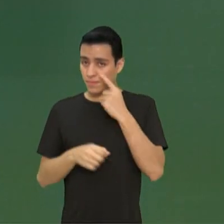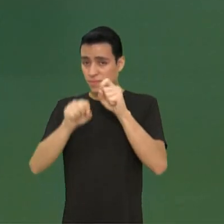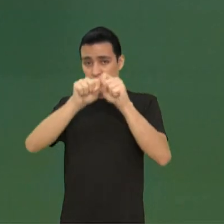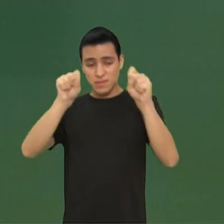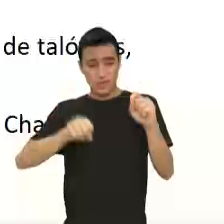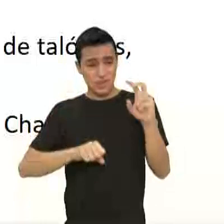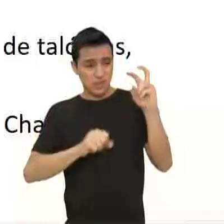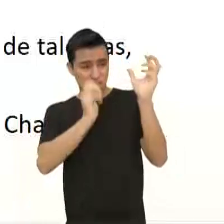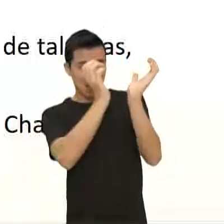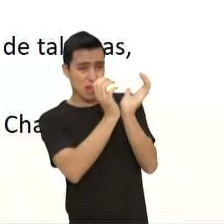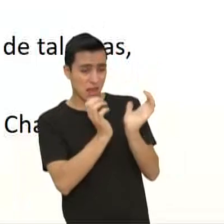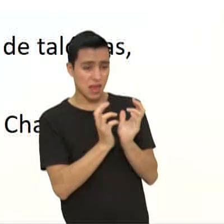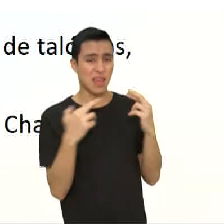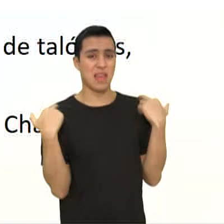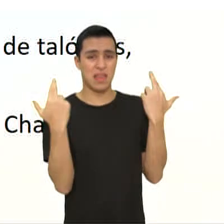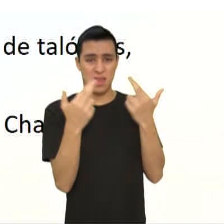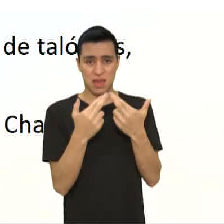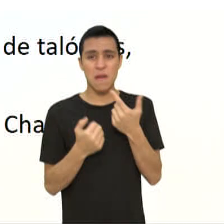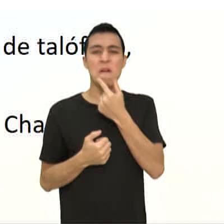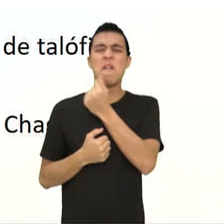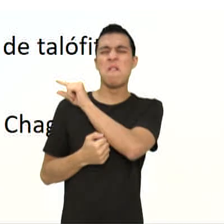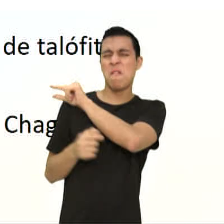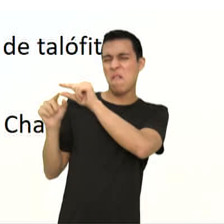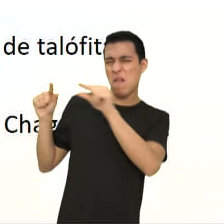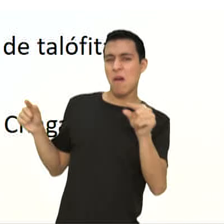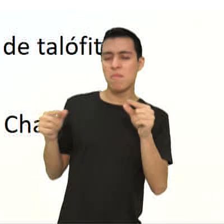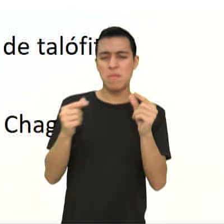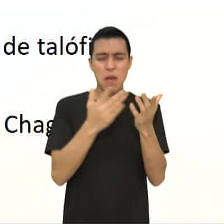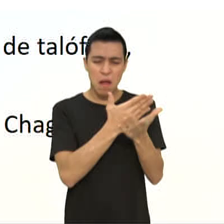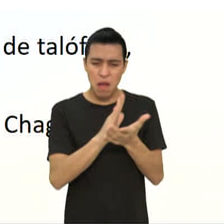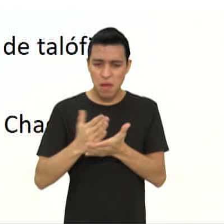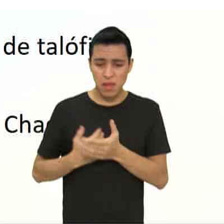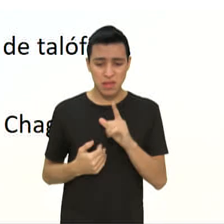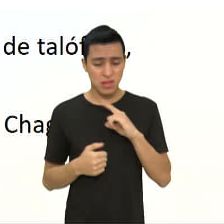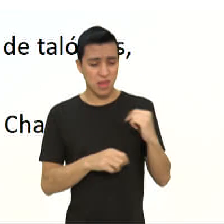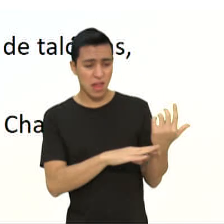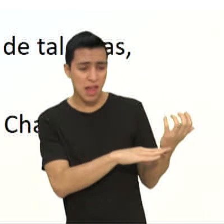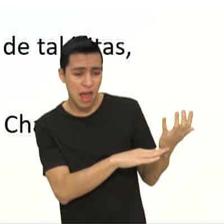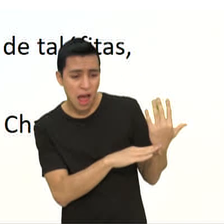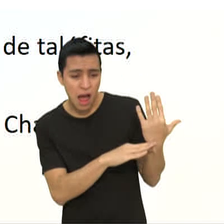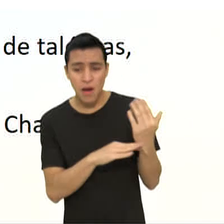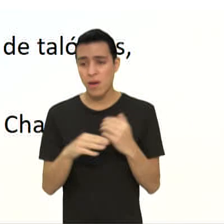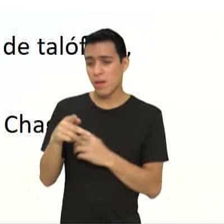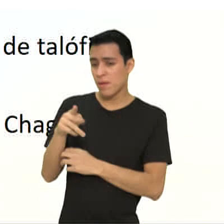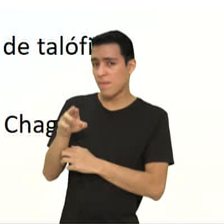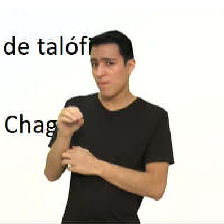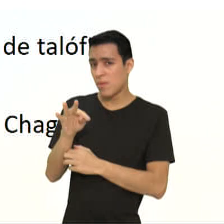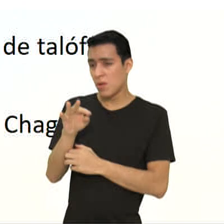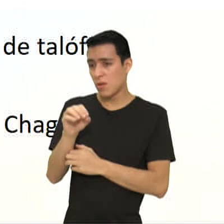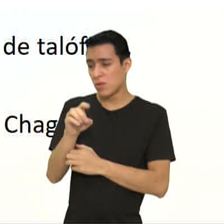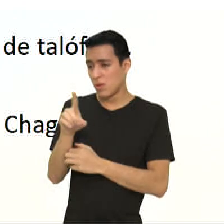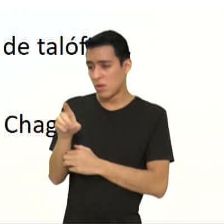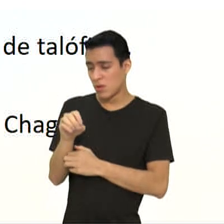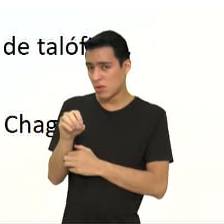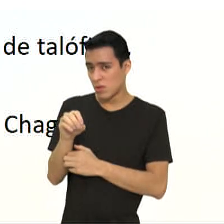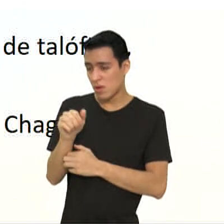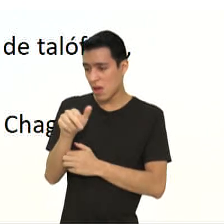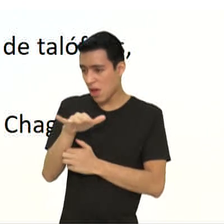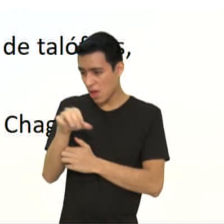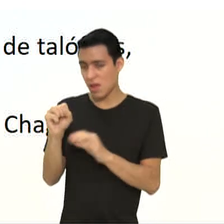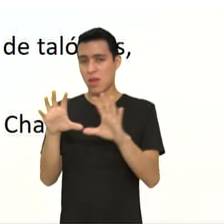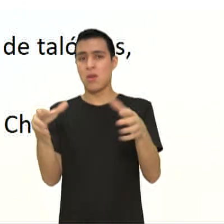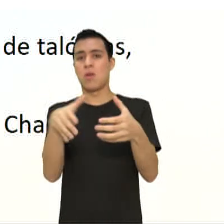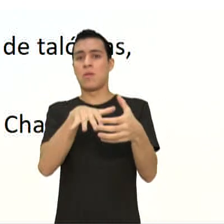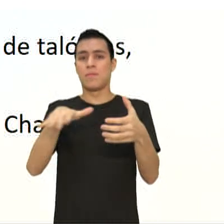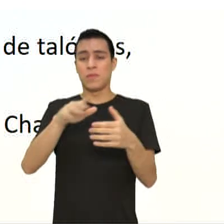proposto por Copeland e modificado por Schwartz e Margulis, reúne algas e protozoários no reino protoctista.